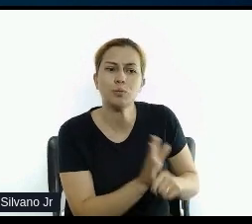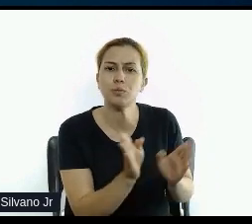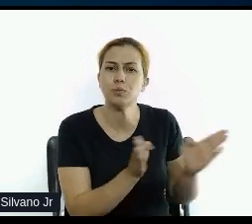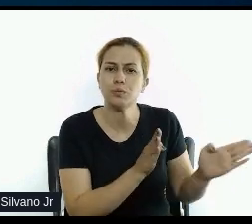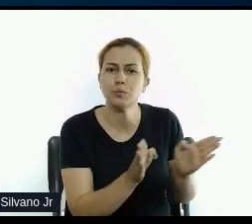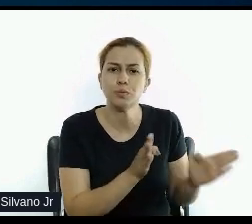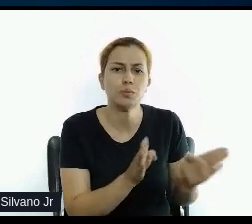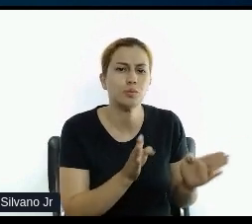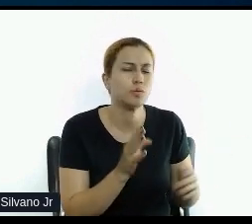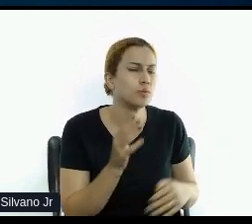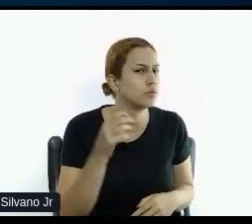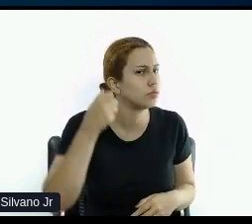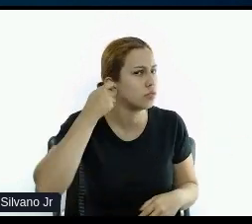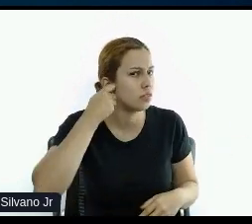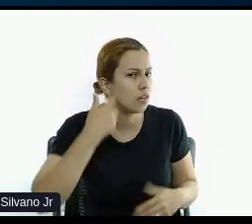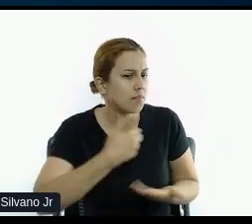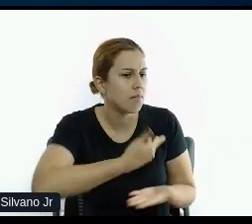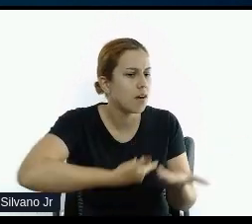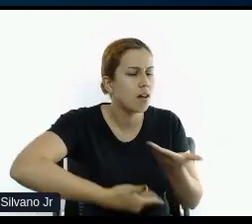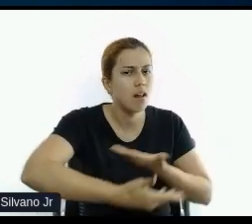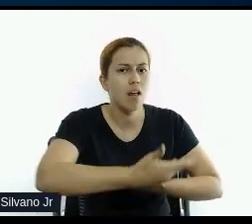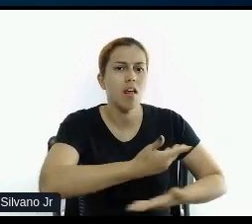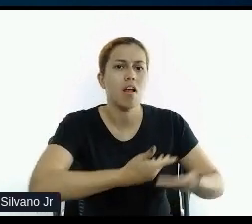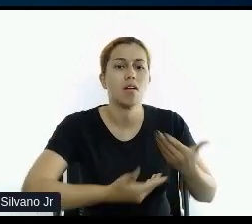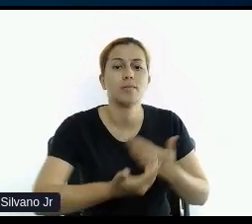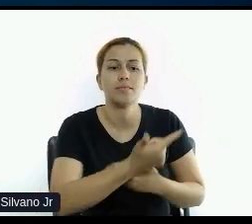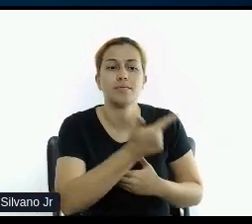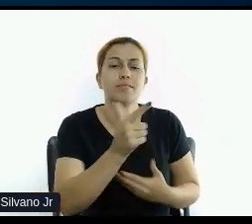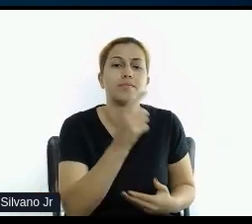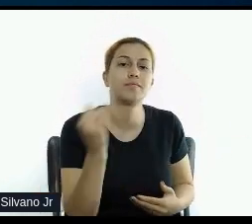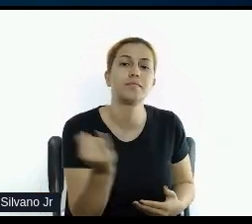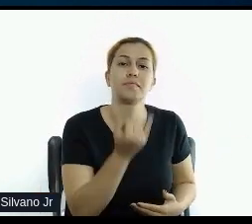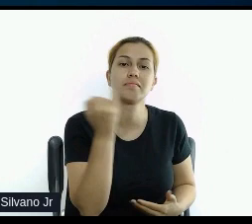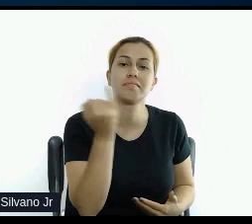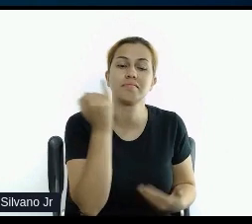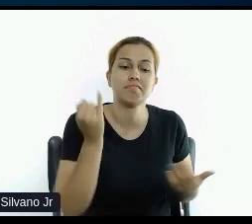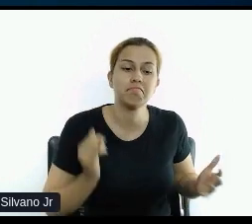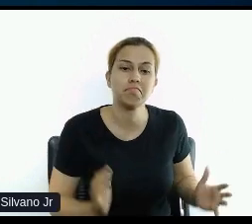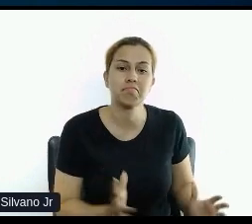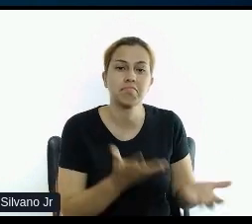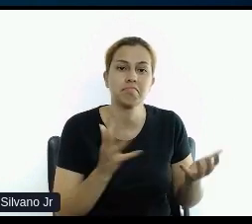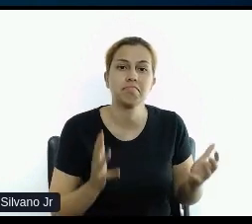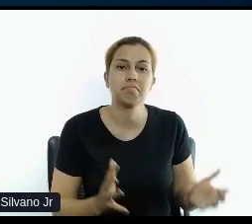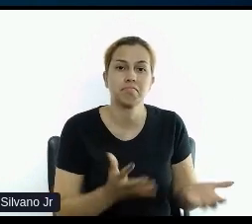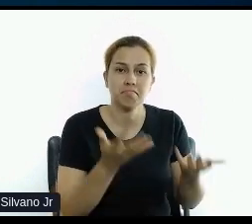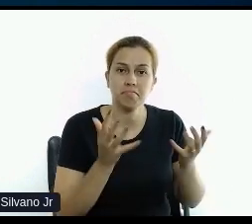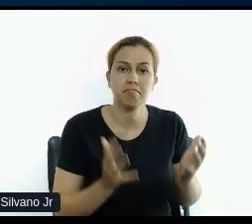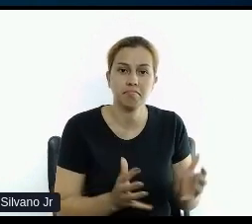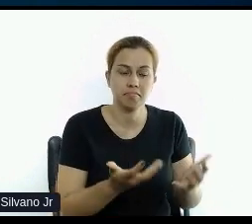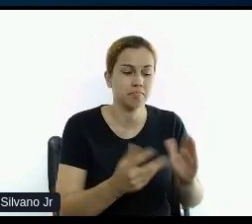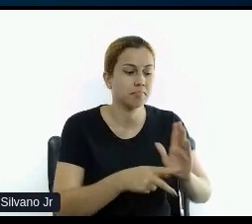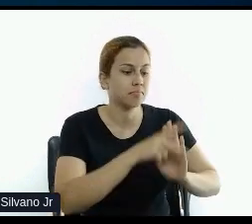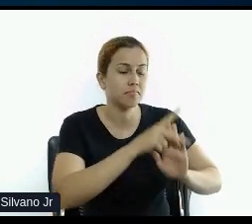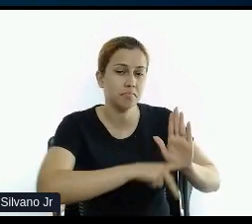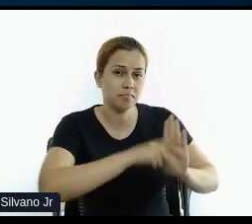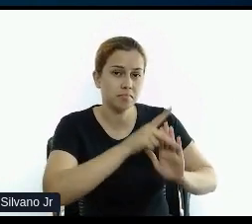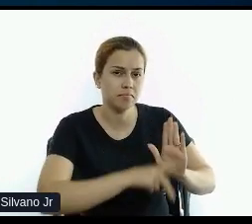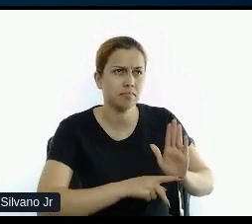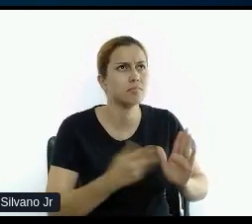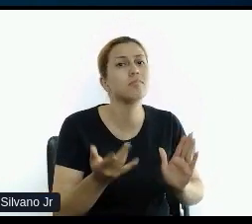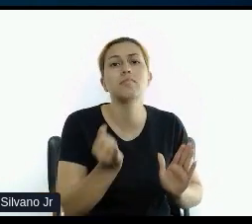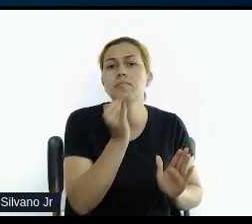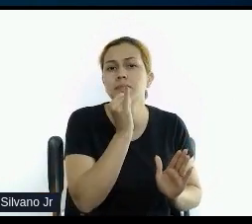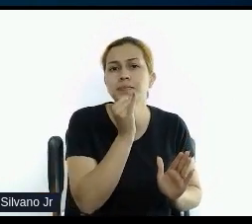daí. E um ponto bem importante, que é o enriquecimento de projetos legados. Então, a gente tem aquela estatística clássica, né, dentro da